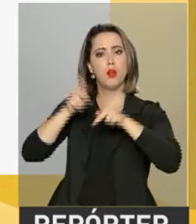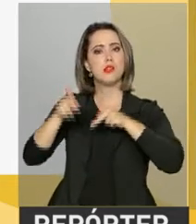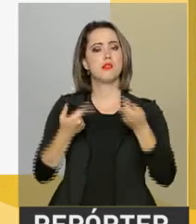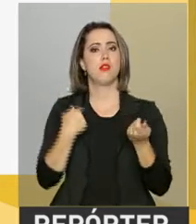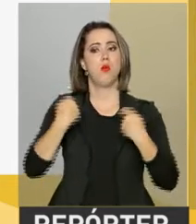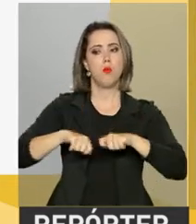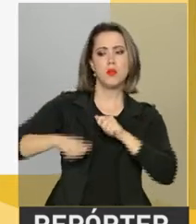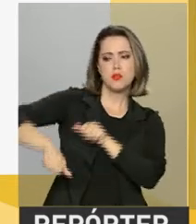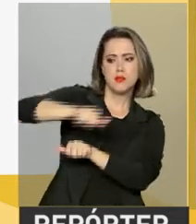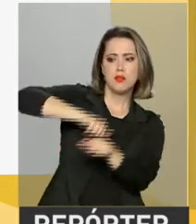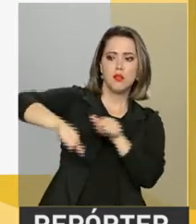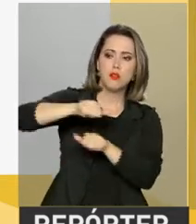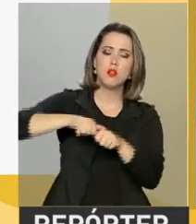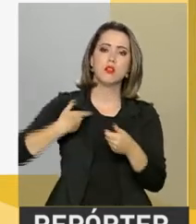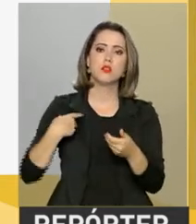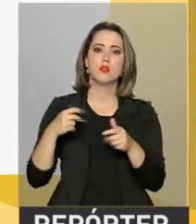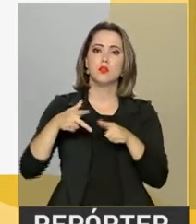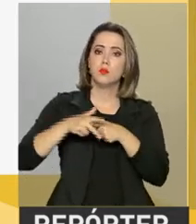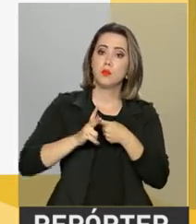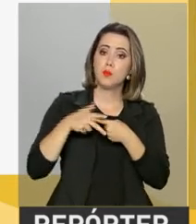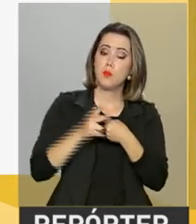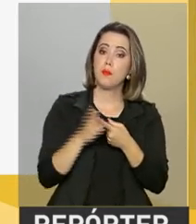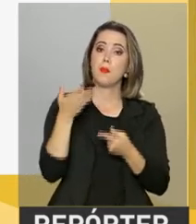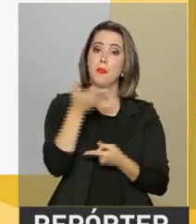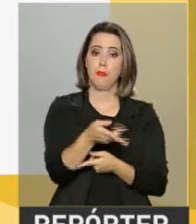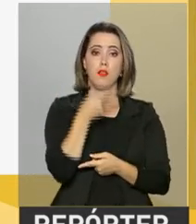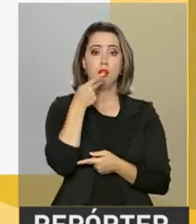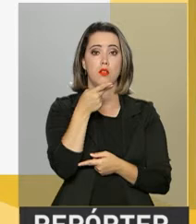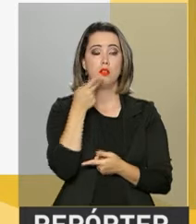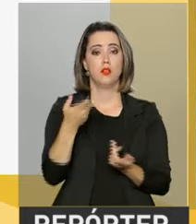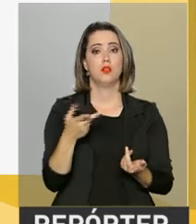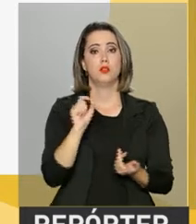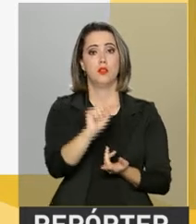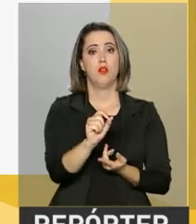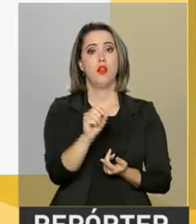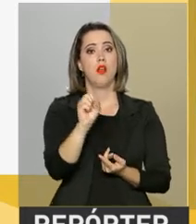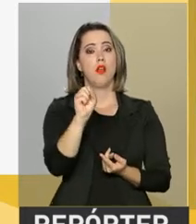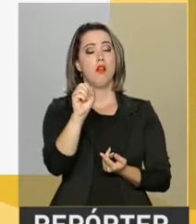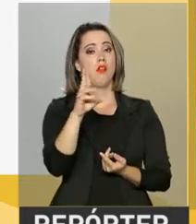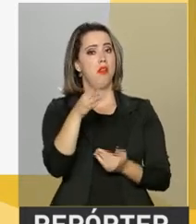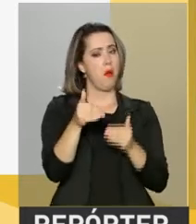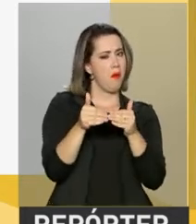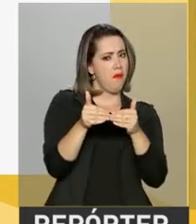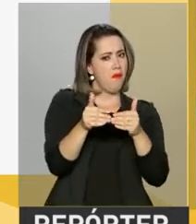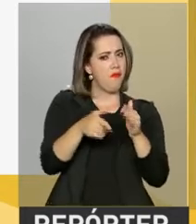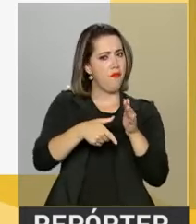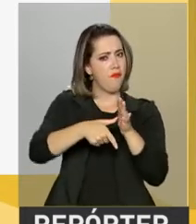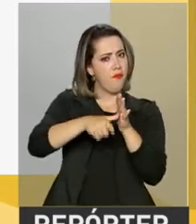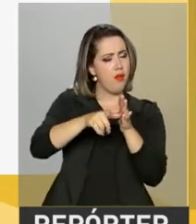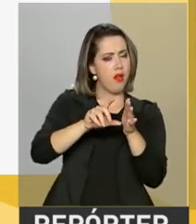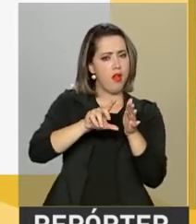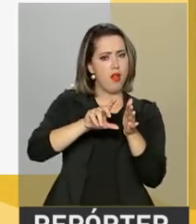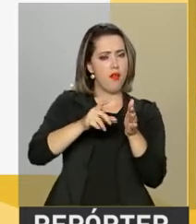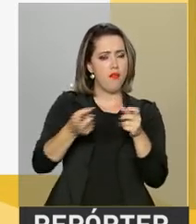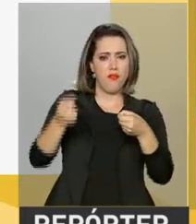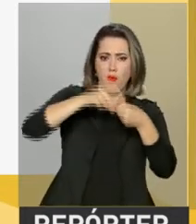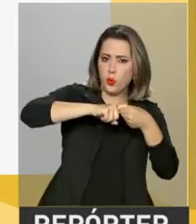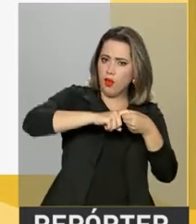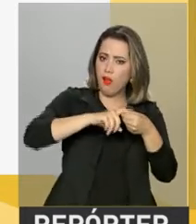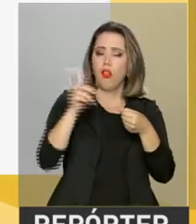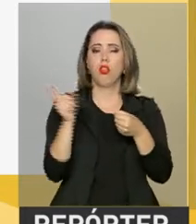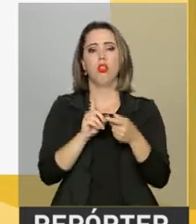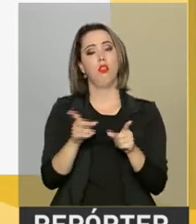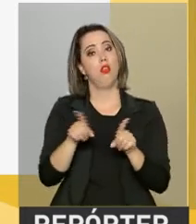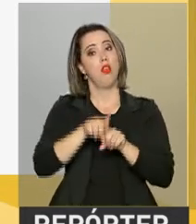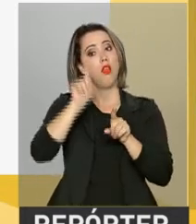aqui, modificar acolá. Até costumam chamar isso, né, de recuo, quando é algo que é fruto do sistema democrático, é você saber